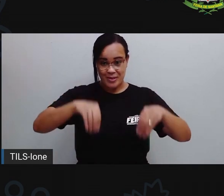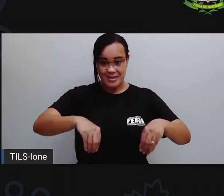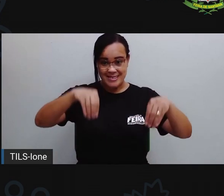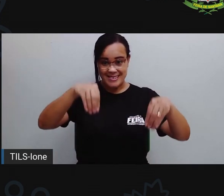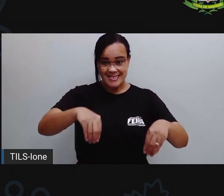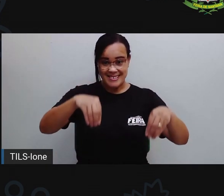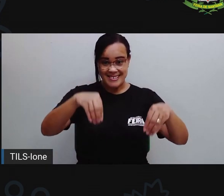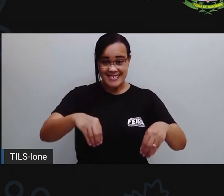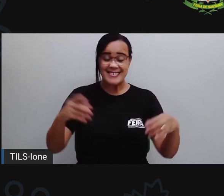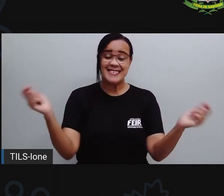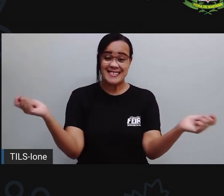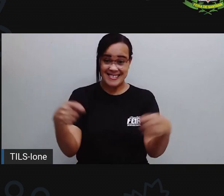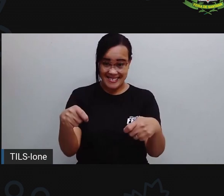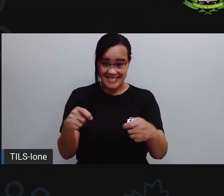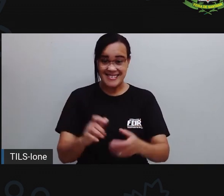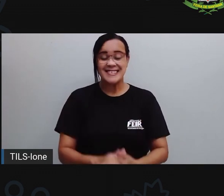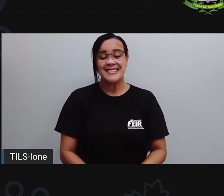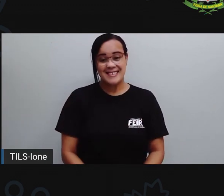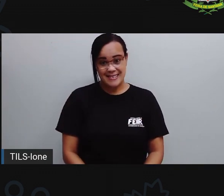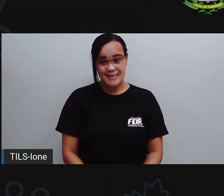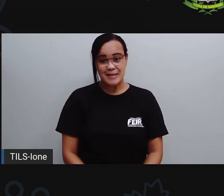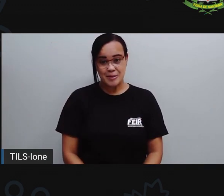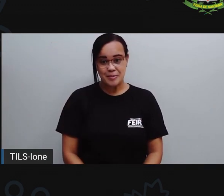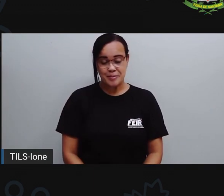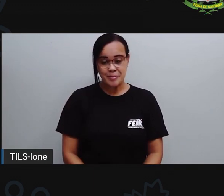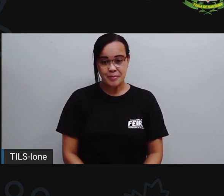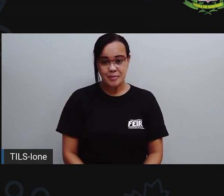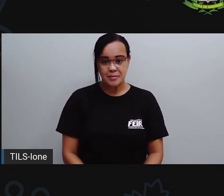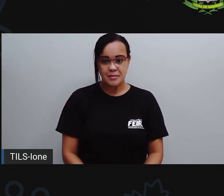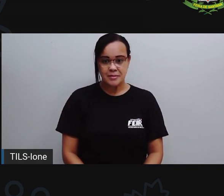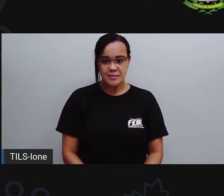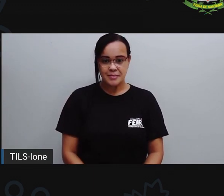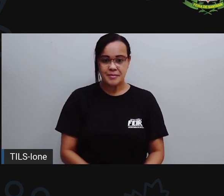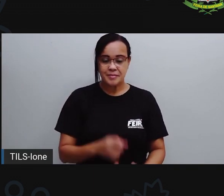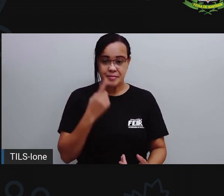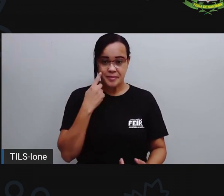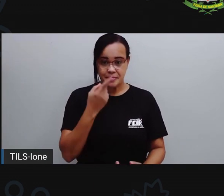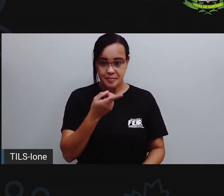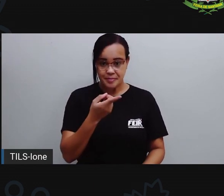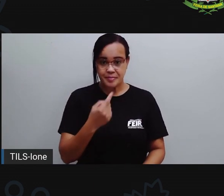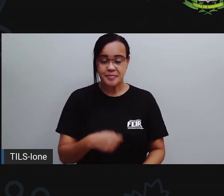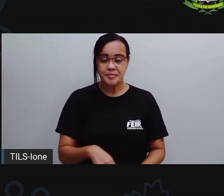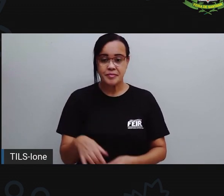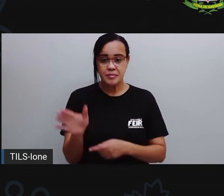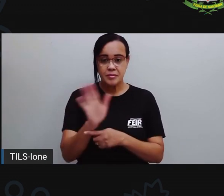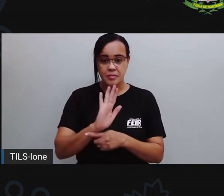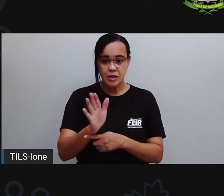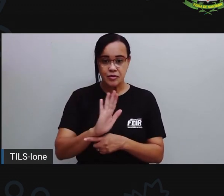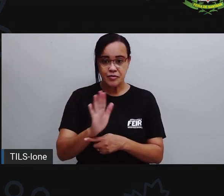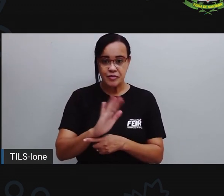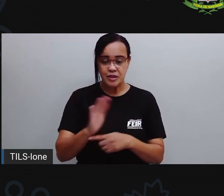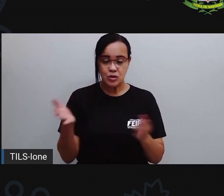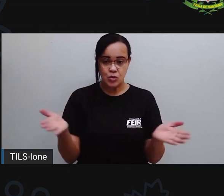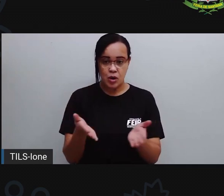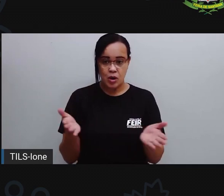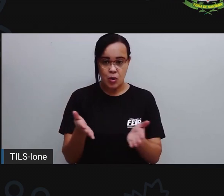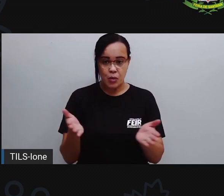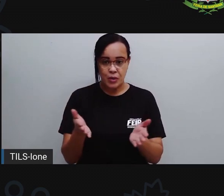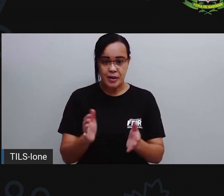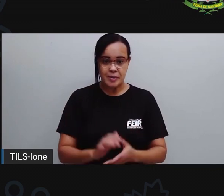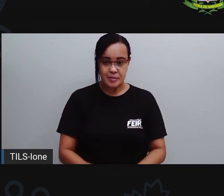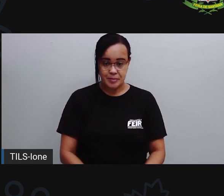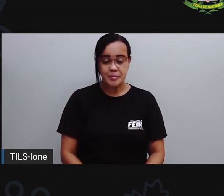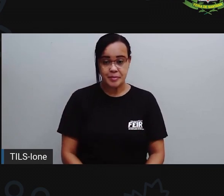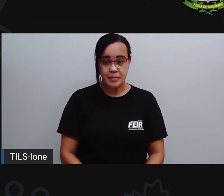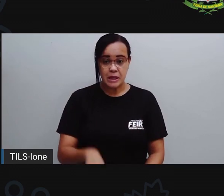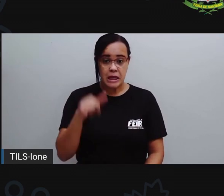gente fazia arte, viu? Né? Aqui, olha só esse vídeo que a Pro vai compartilhar com vocês, que é de uma blogueira, né,